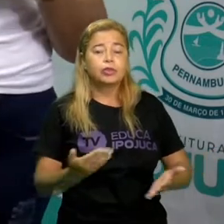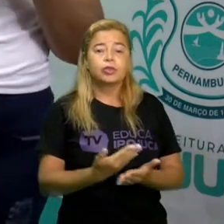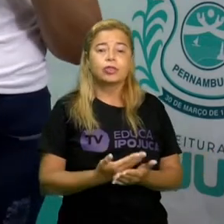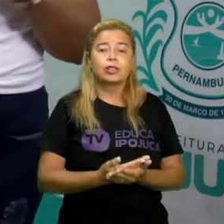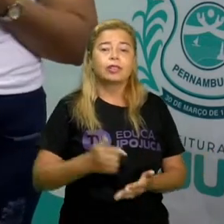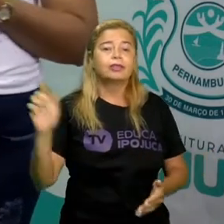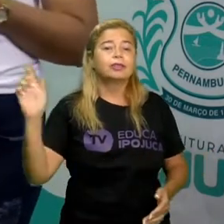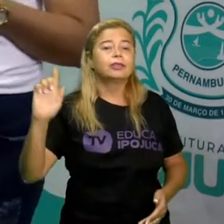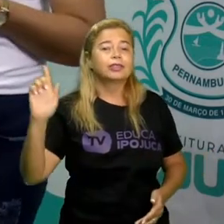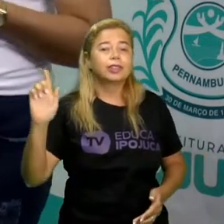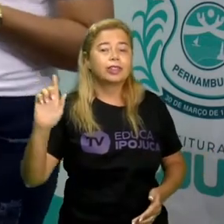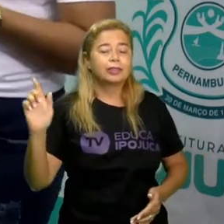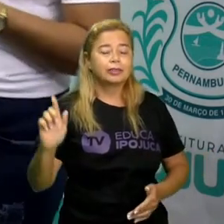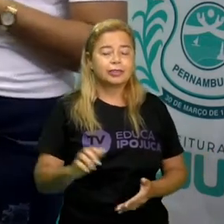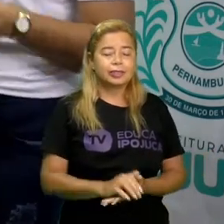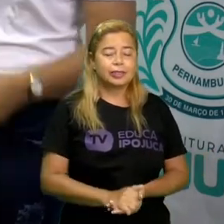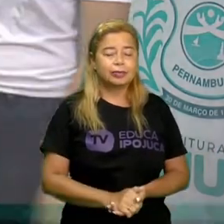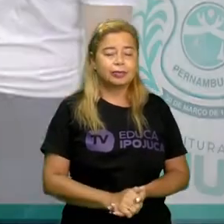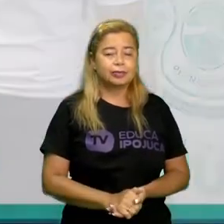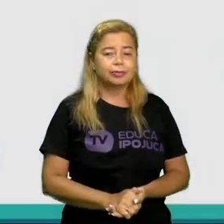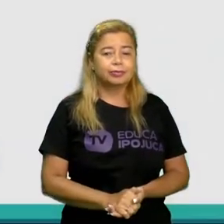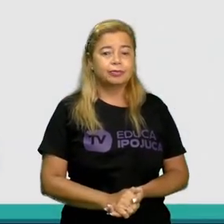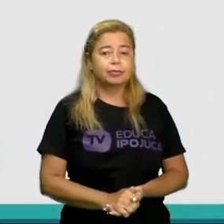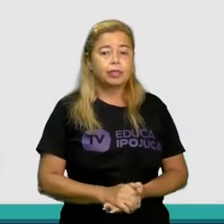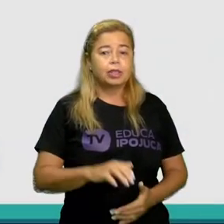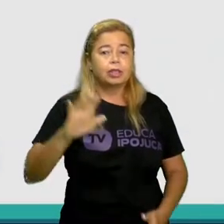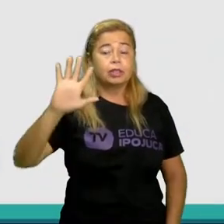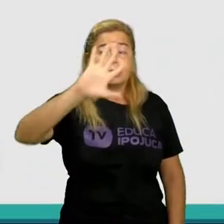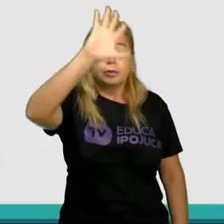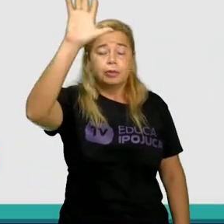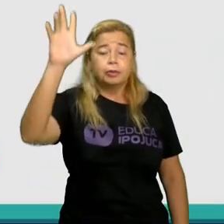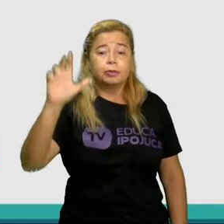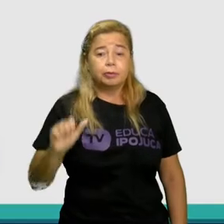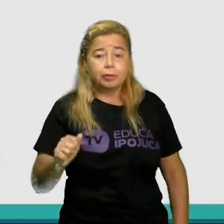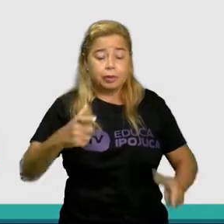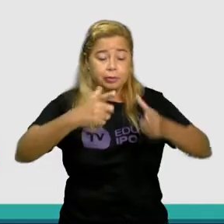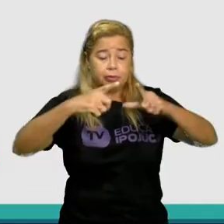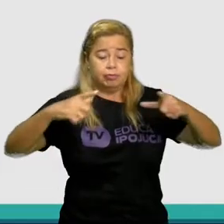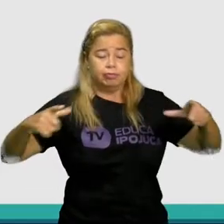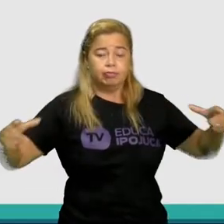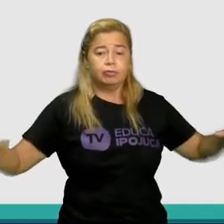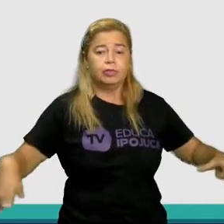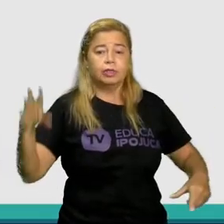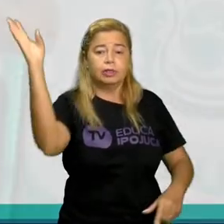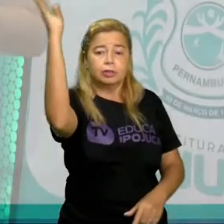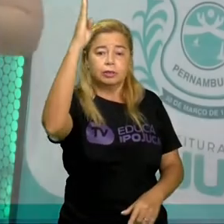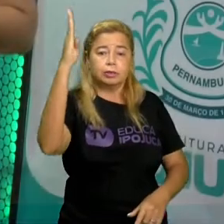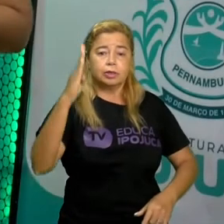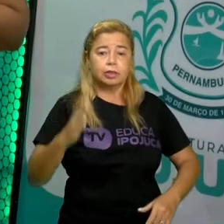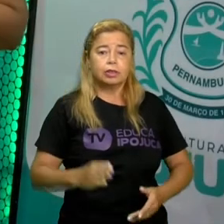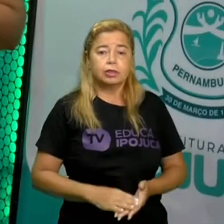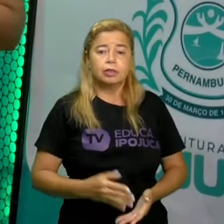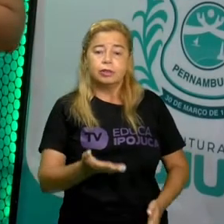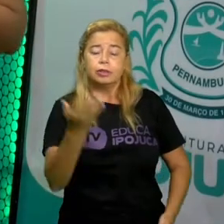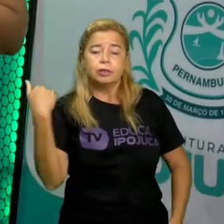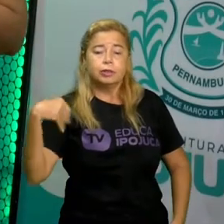está bem interessante. Mapas da intensidade demográfica do Brasil. Vamos ver um pouco sobre isso?